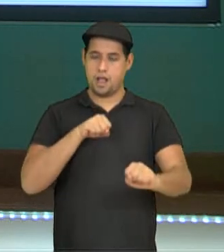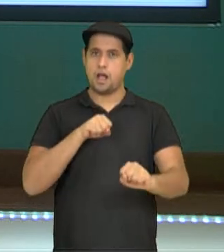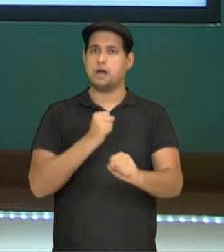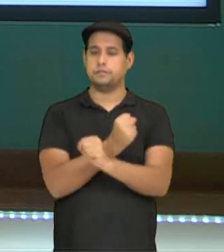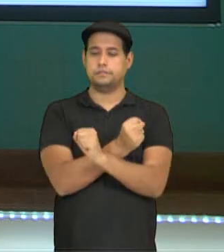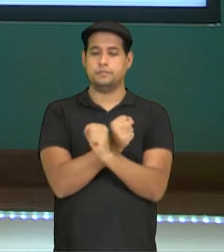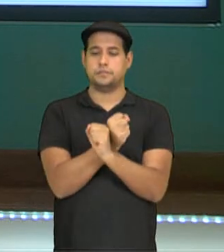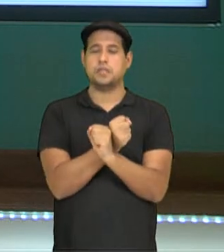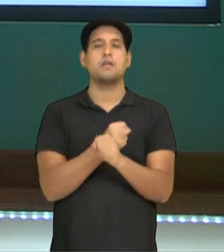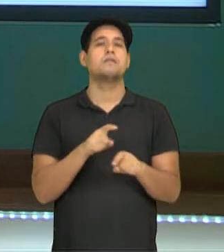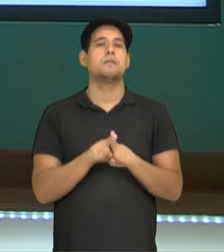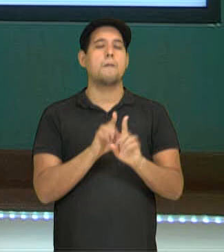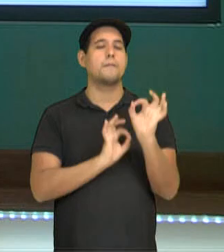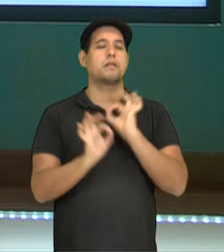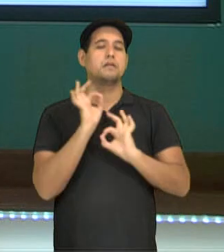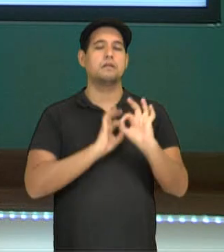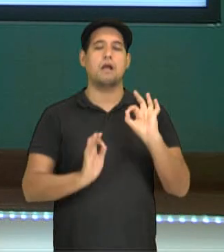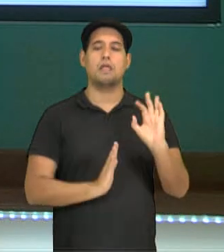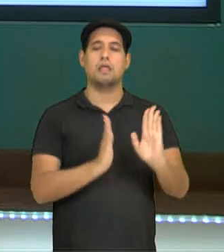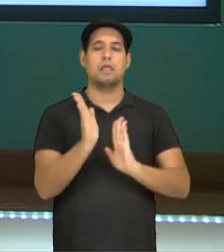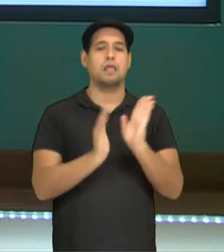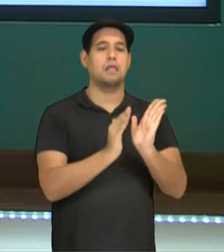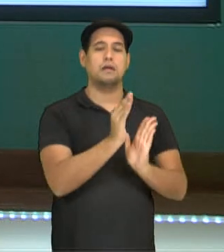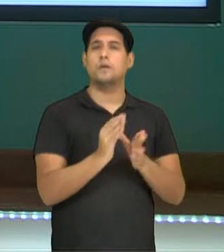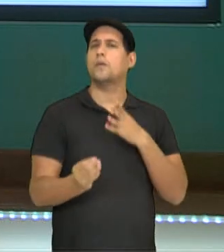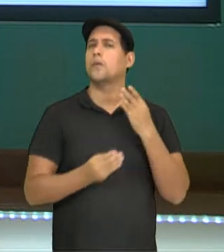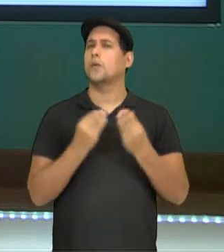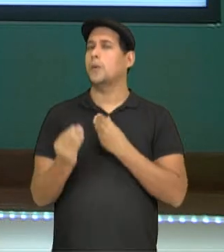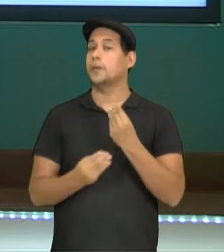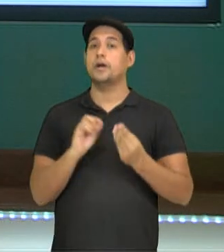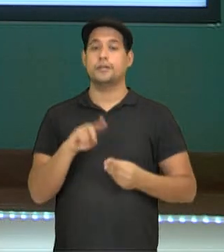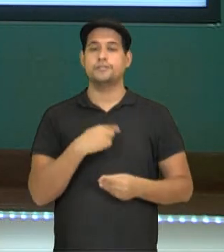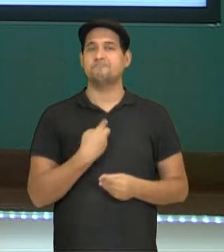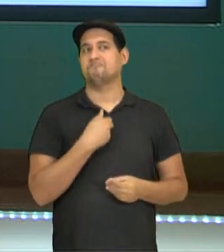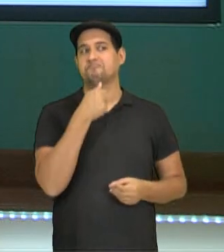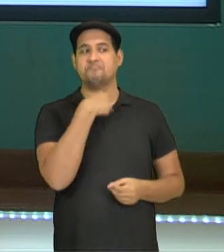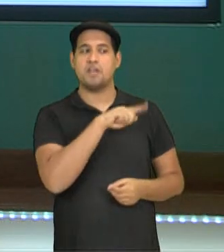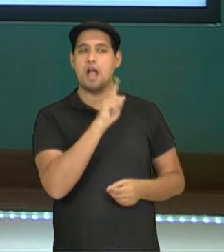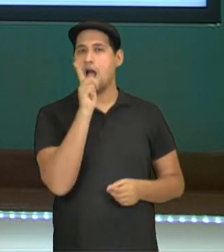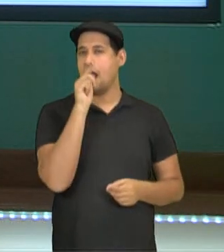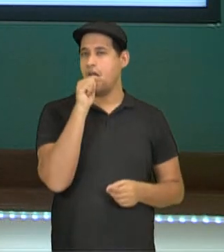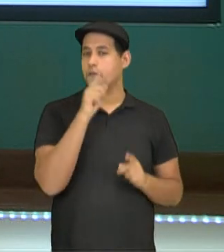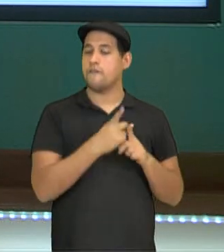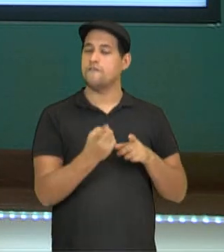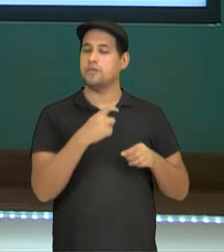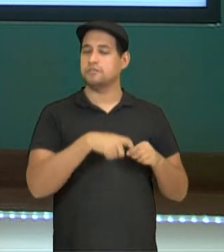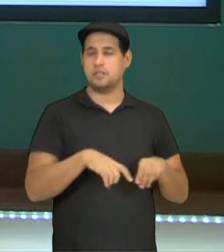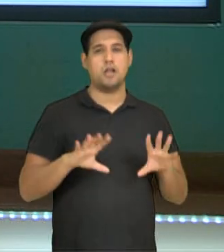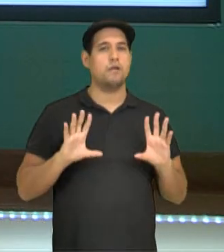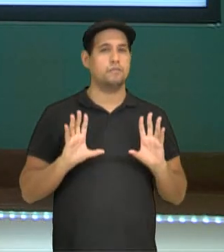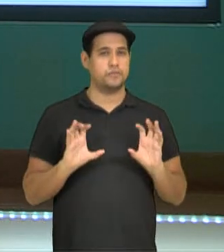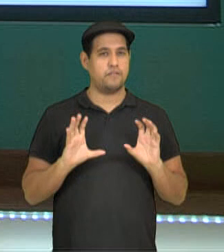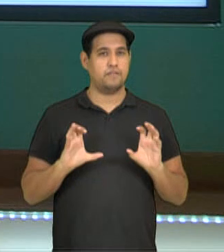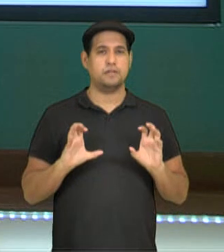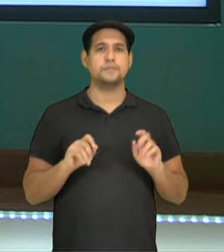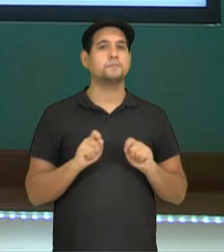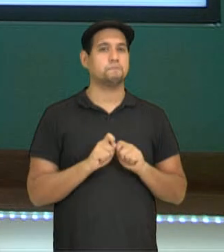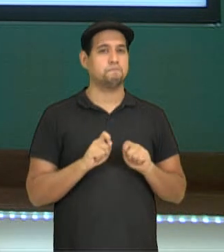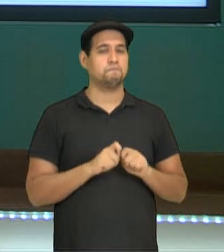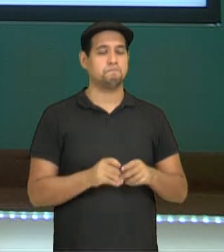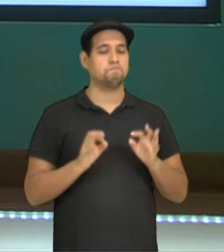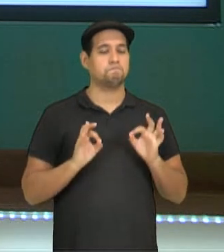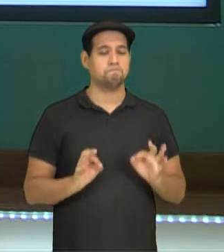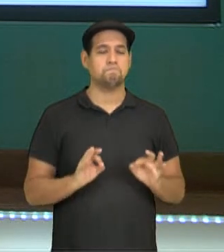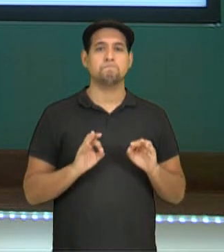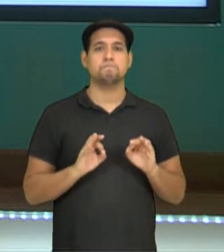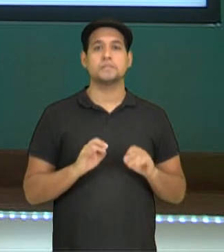amarrados, e vocês vão planejar um percurso. Por exemplo, vamos tomar água e voltar aqui para o sofá. Então, vocês vão fazer isso,